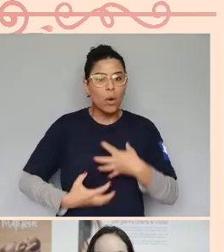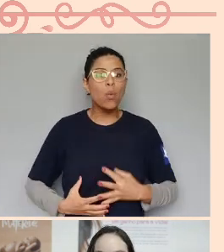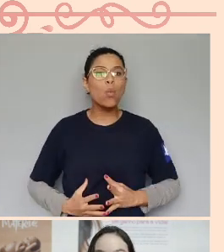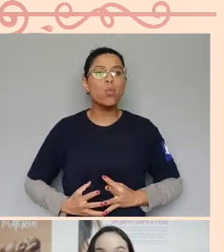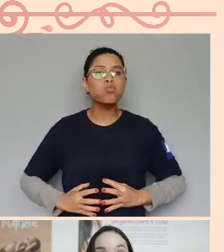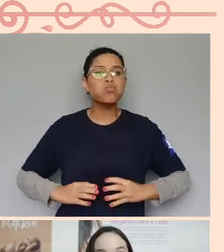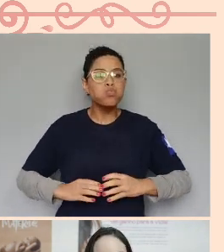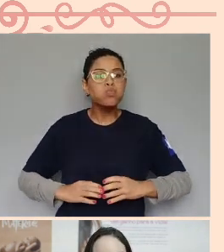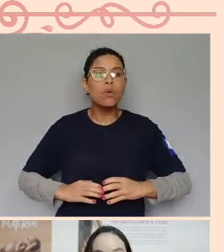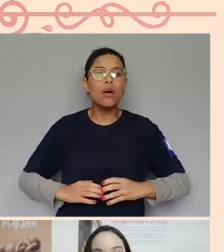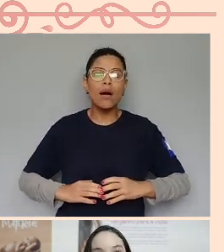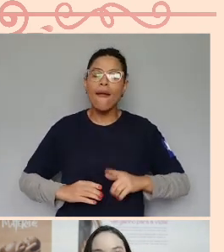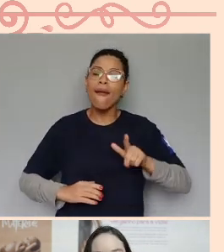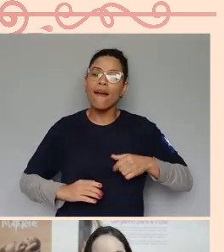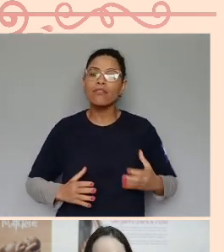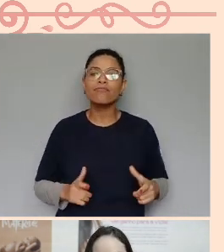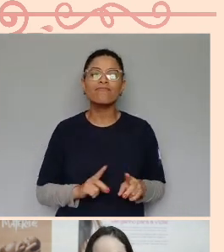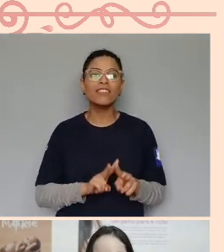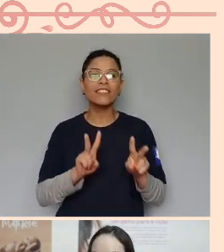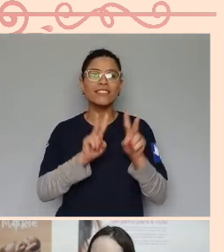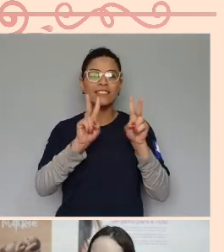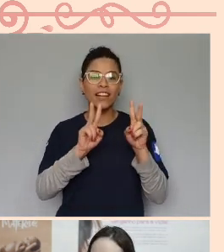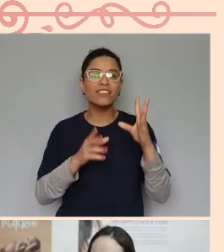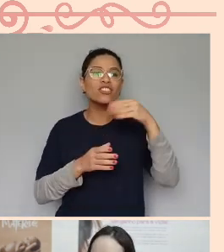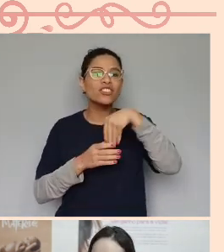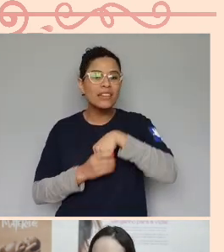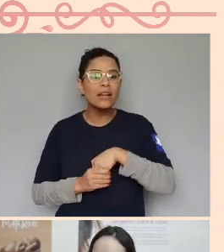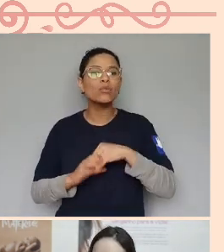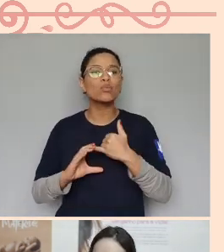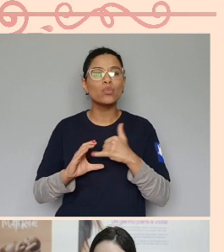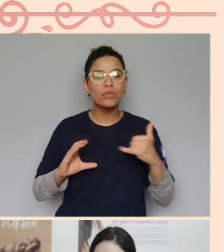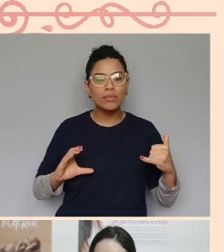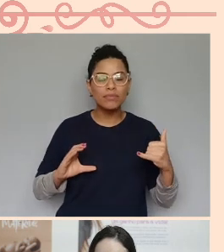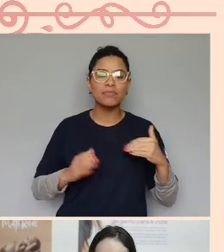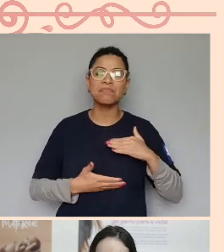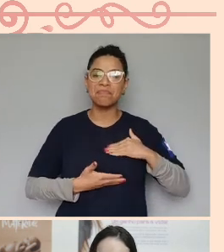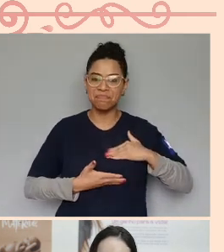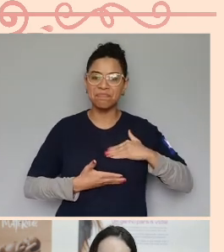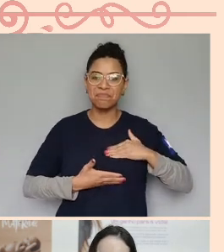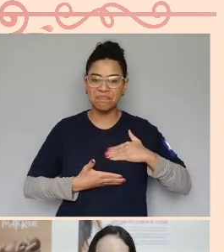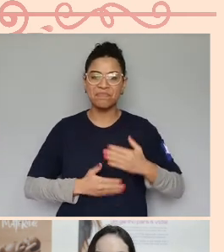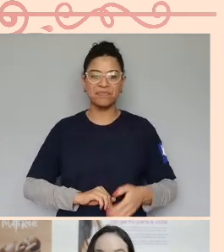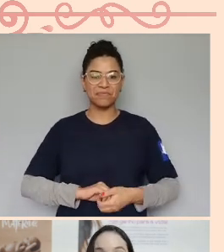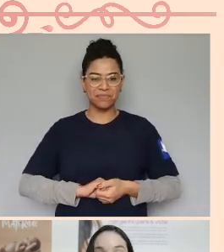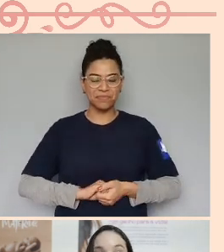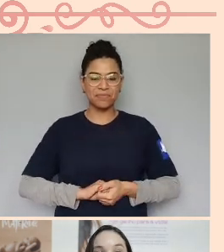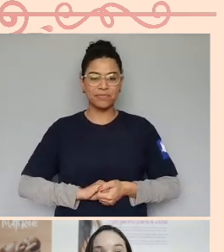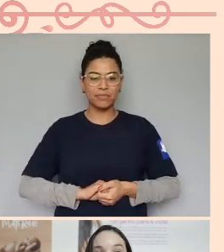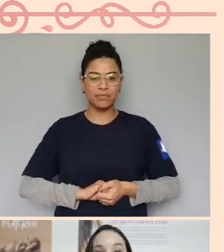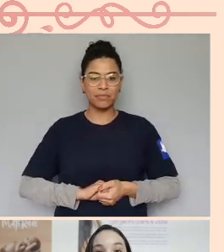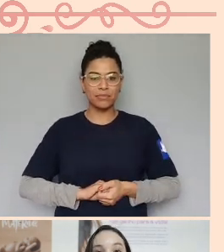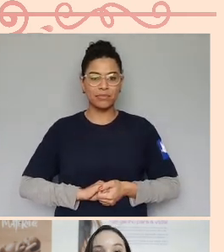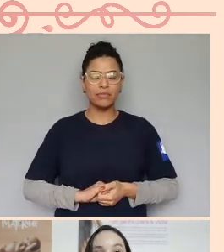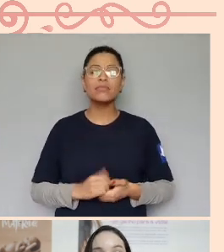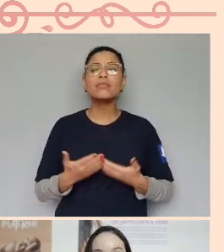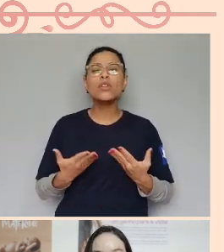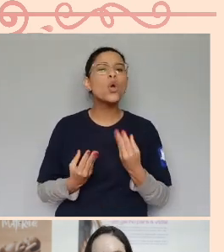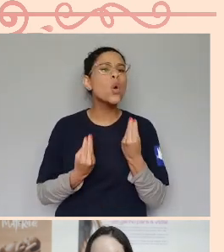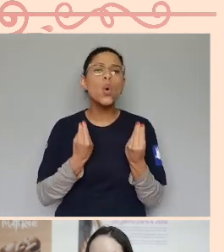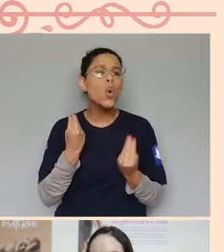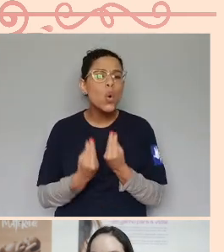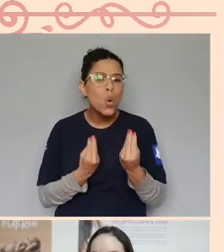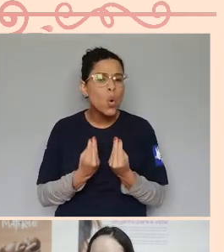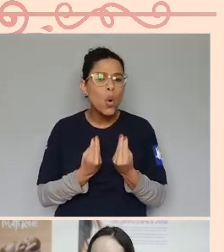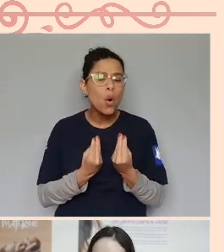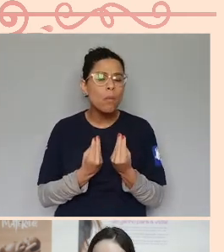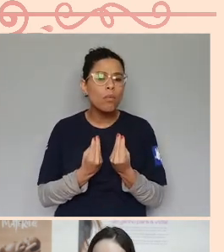mais rápido. Então, mais uma vantagem aí dos carboidratos presentes no leite materno. E qual que é a composição desse leite?